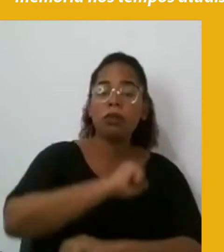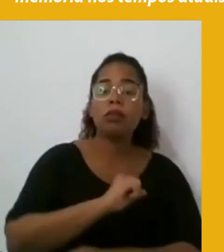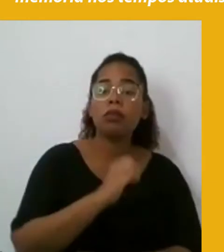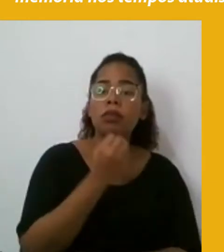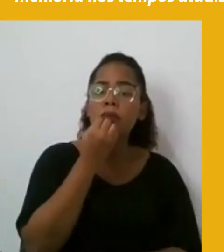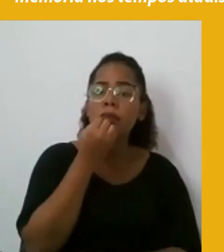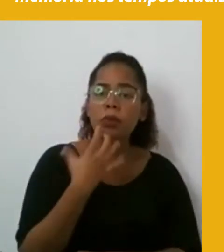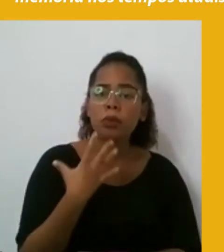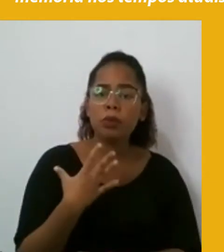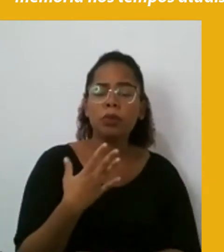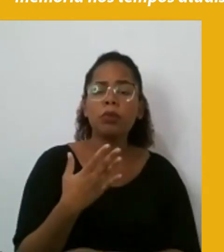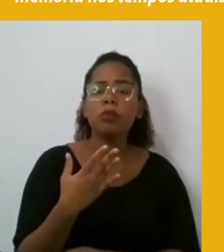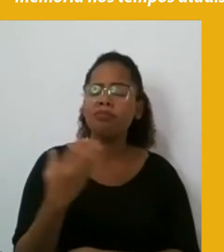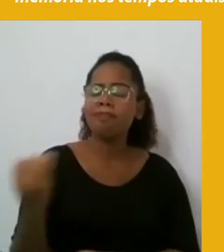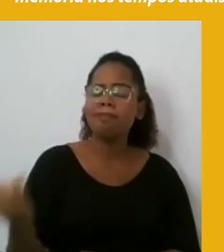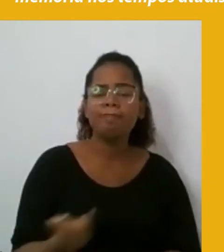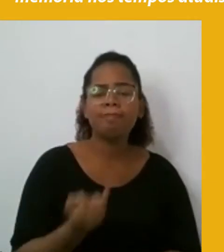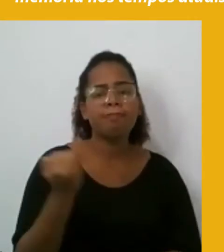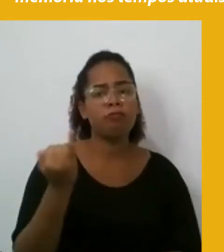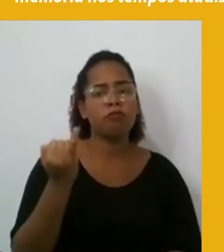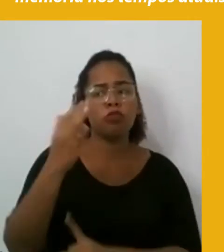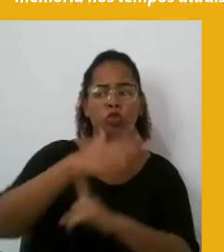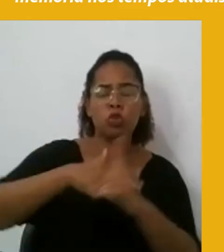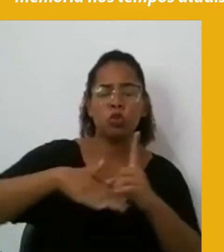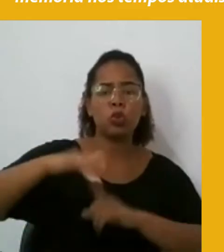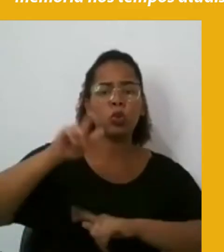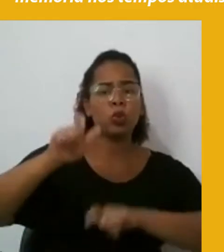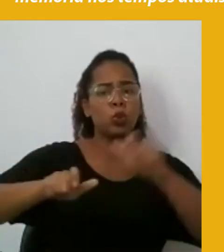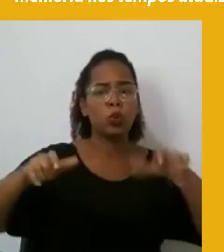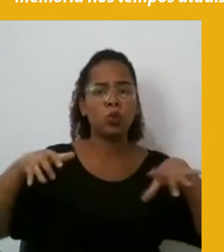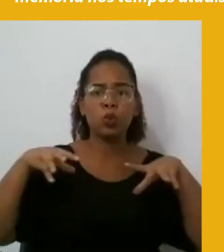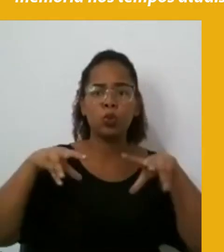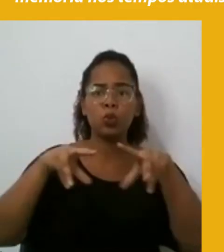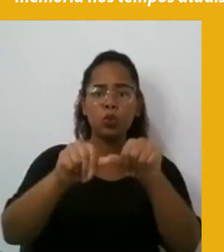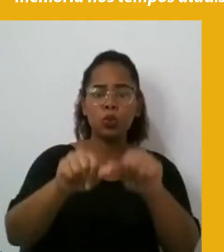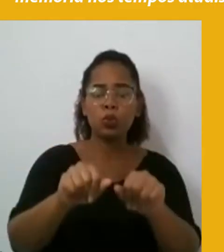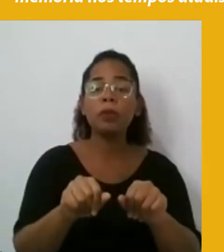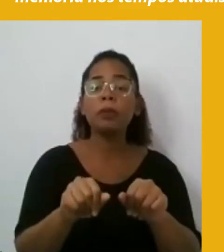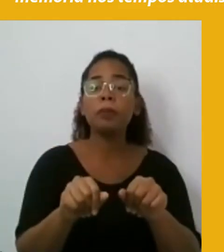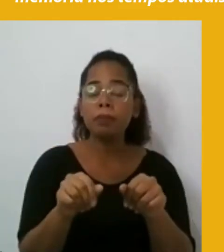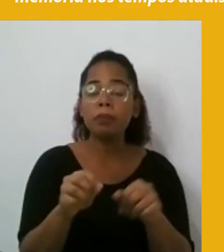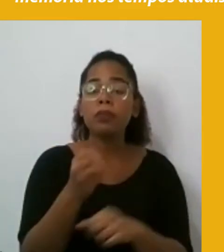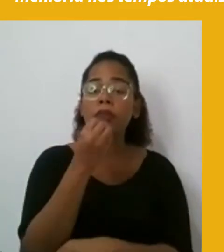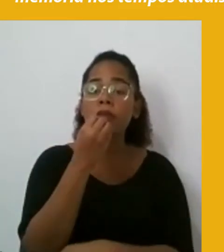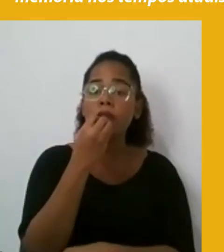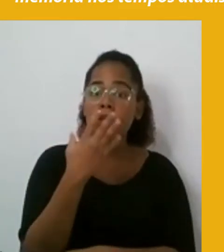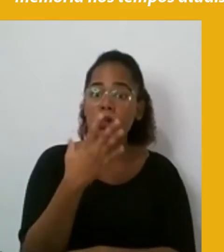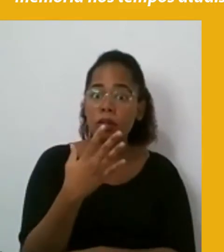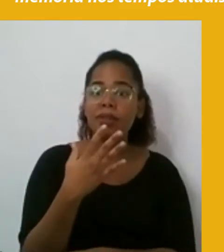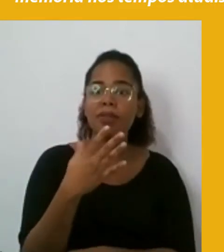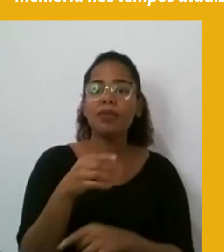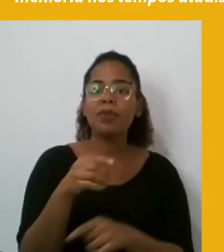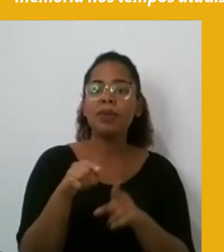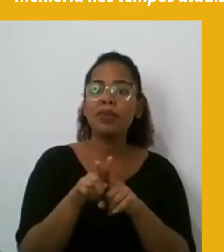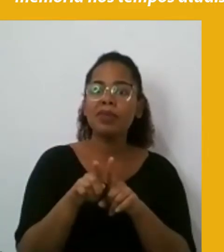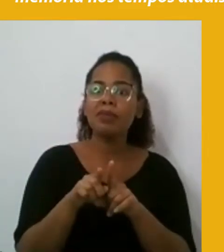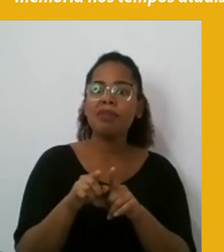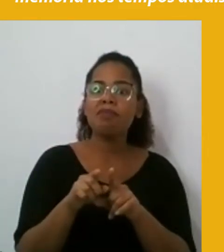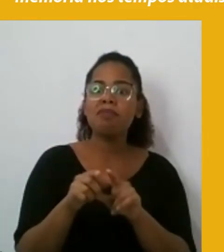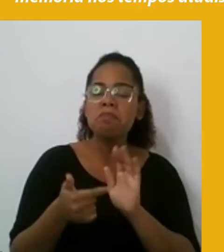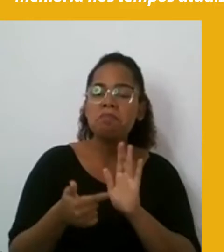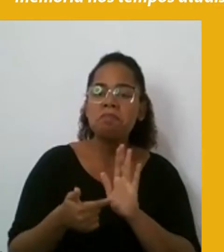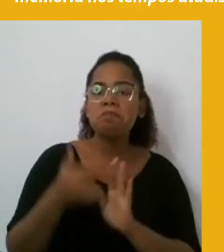gente fizesse isso, né? Como também é bom a gente construir um espaço em que os outros possam nos conhecer. Então,